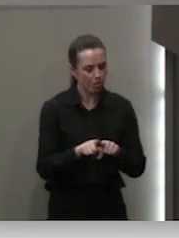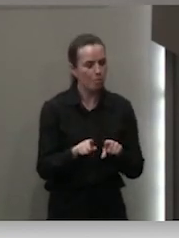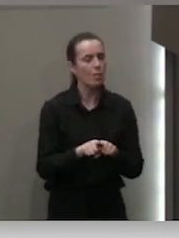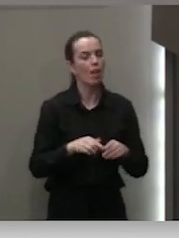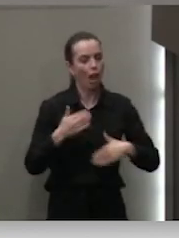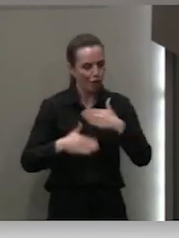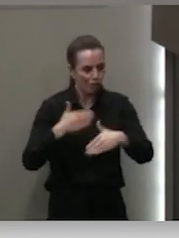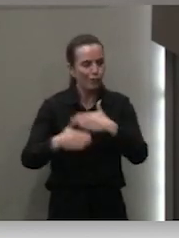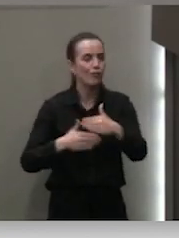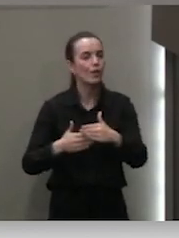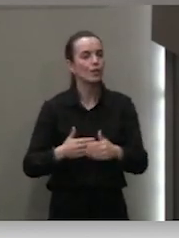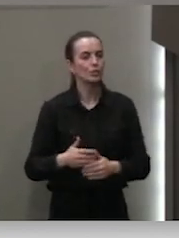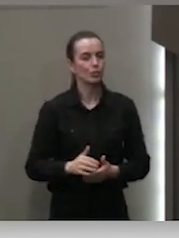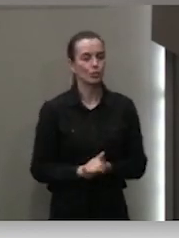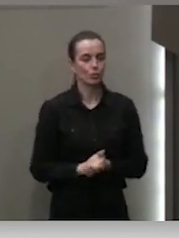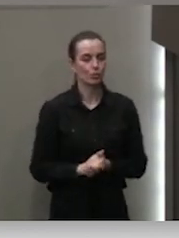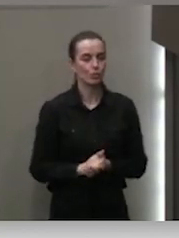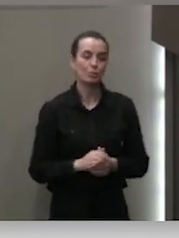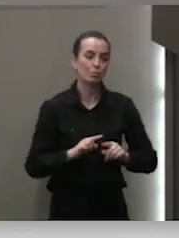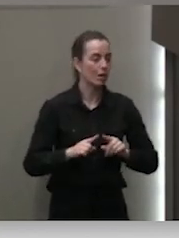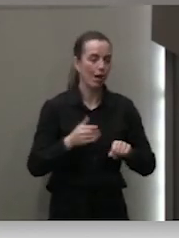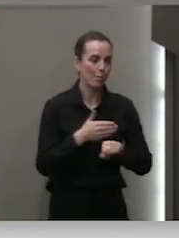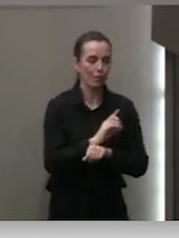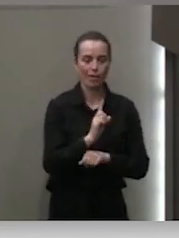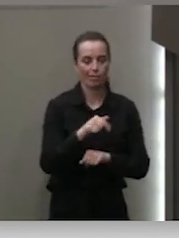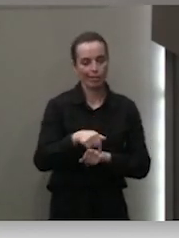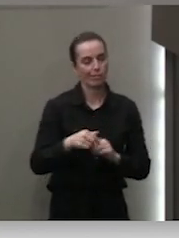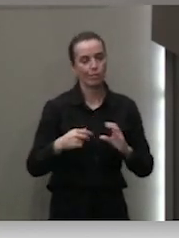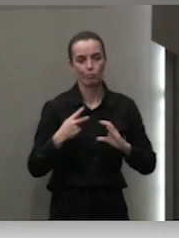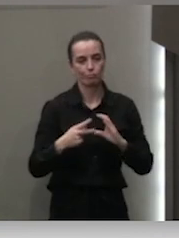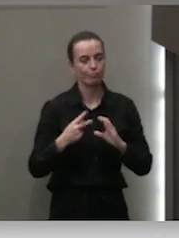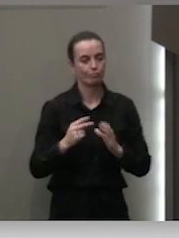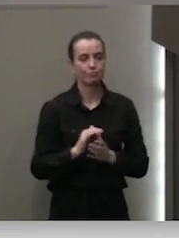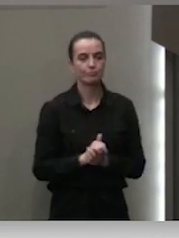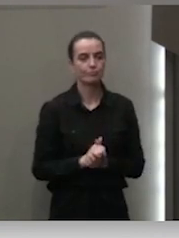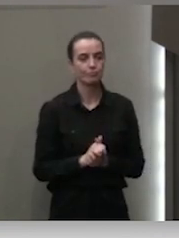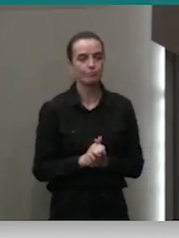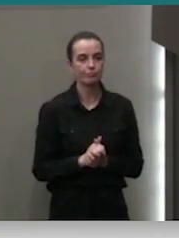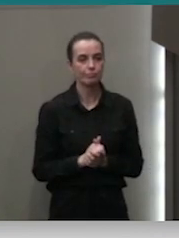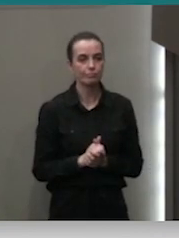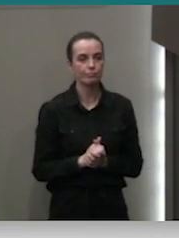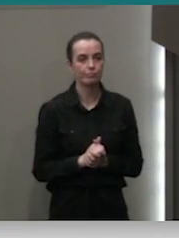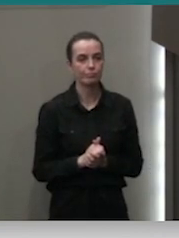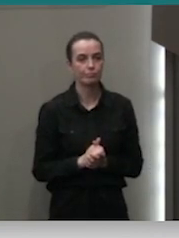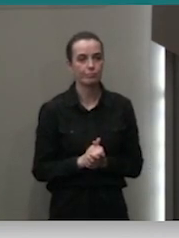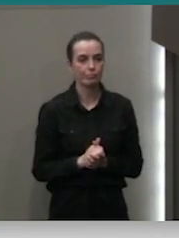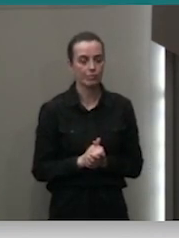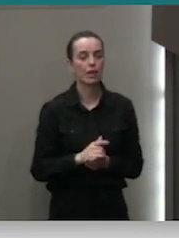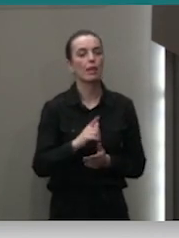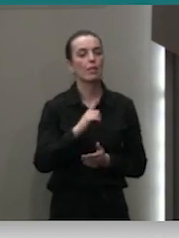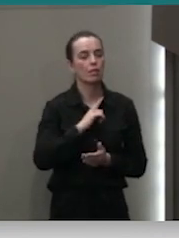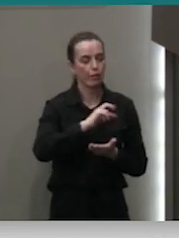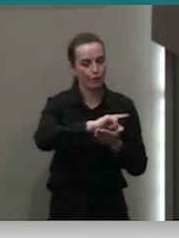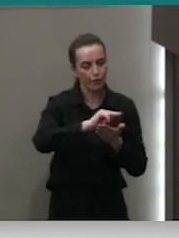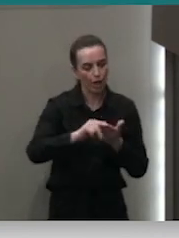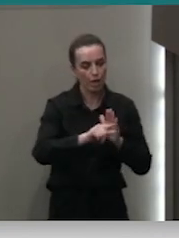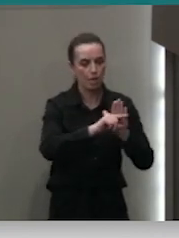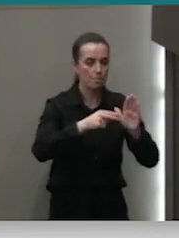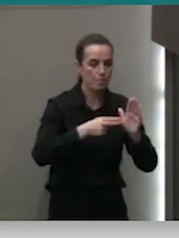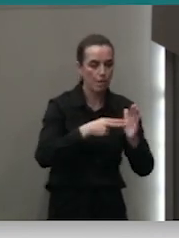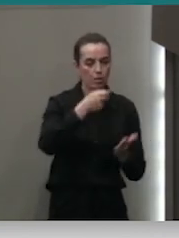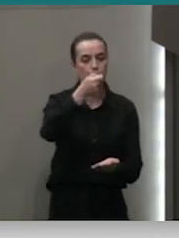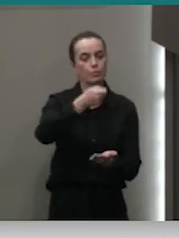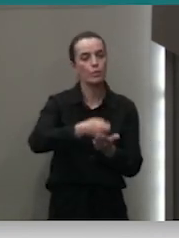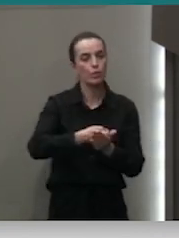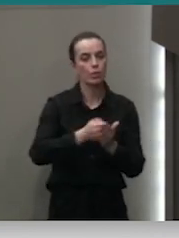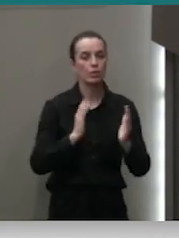uma delas não ter sido aprovada aqui por favor fizemos várias emendas do H impositivas nesse